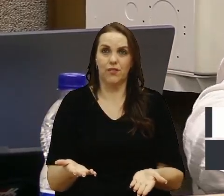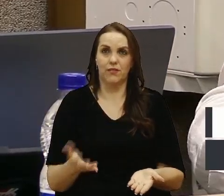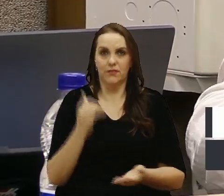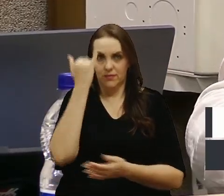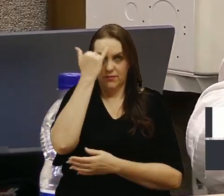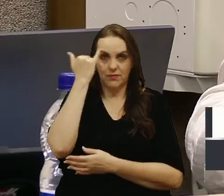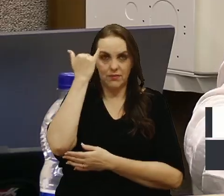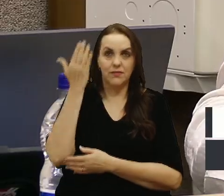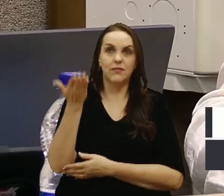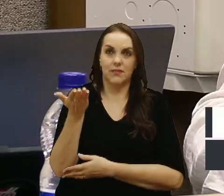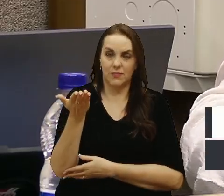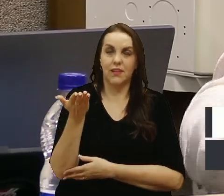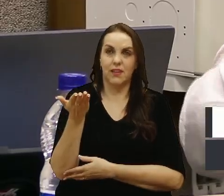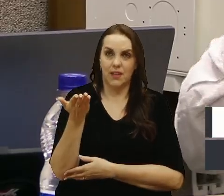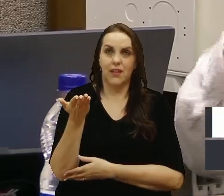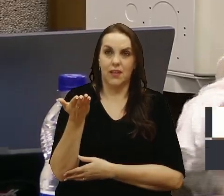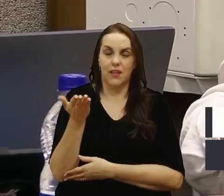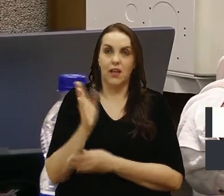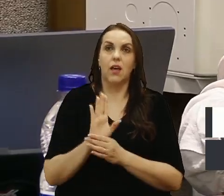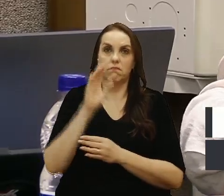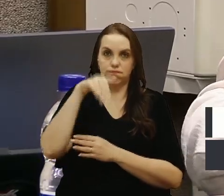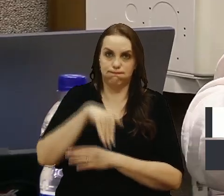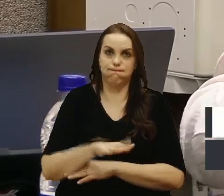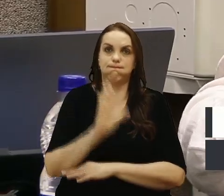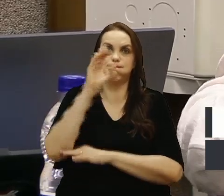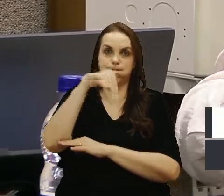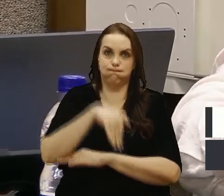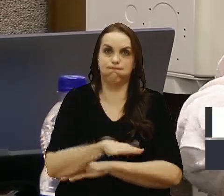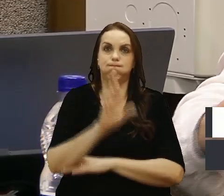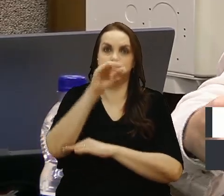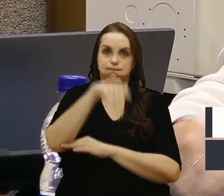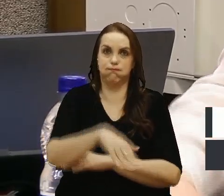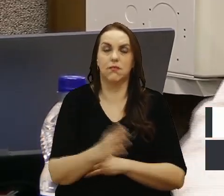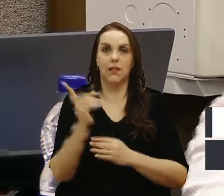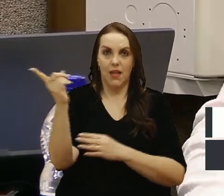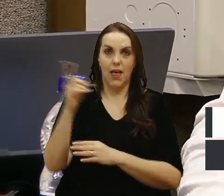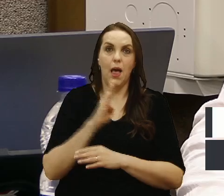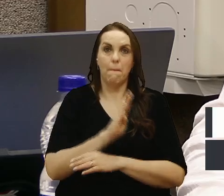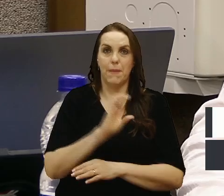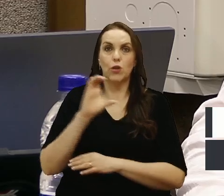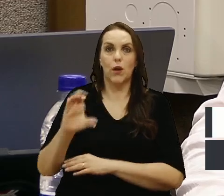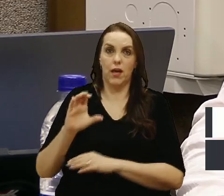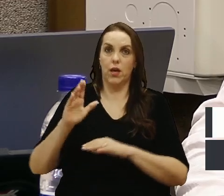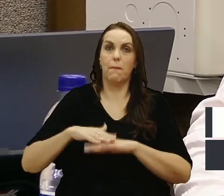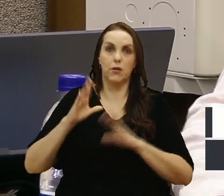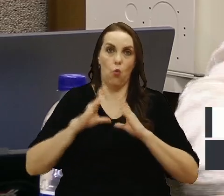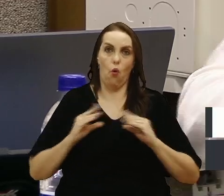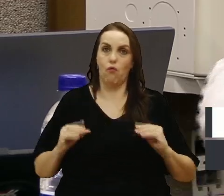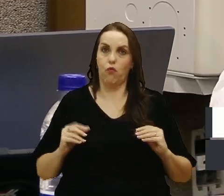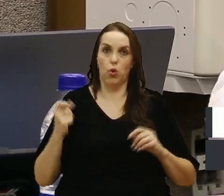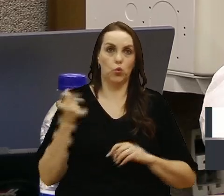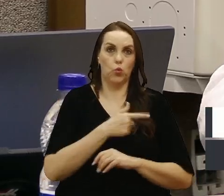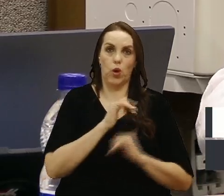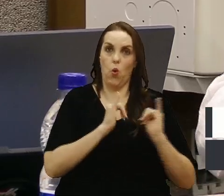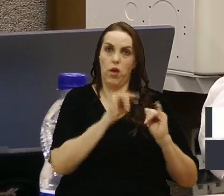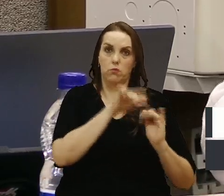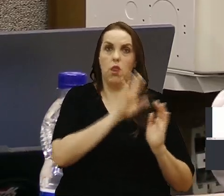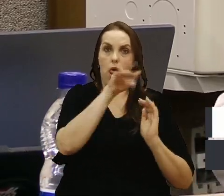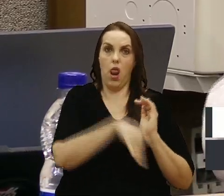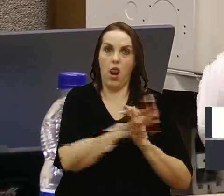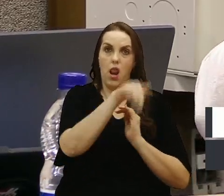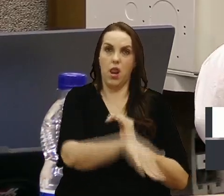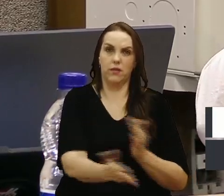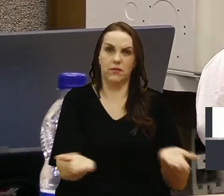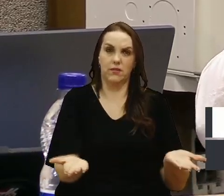D'Ambrosio, a montanha-russa do Beto Carreiro é mais confortável que o ônibus do Monte Carmelo. Essa é a realidade das